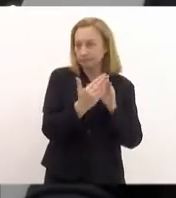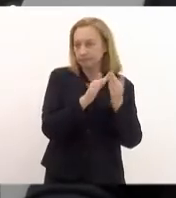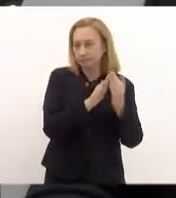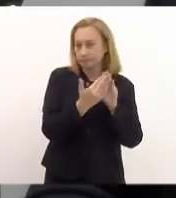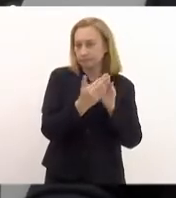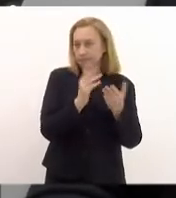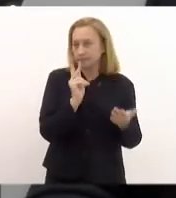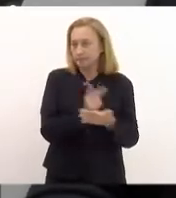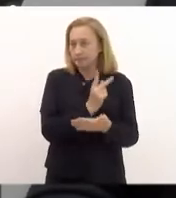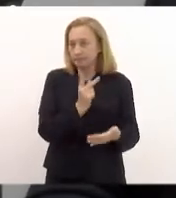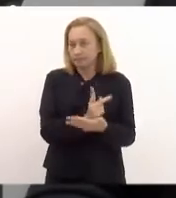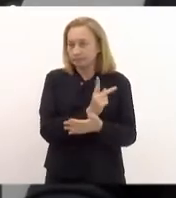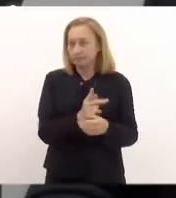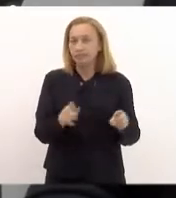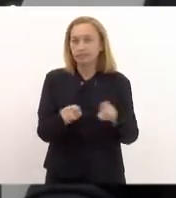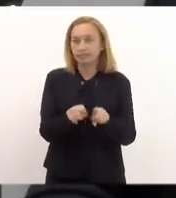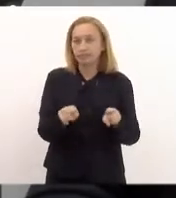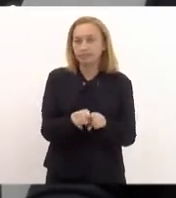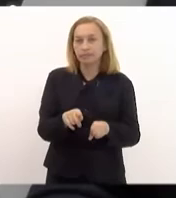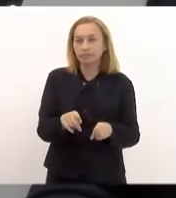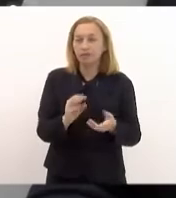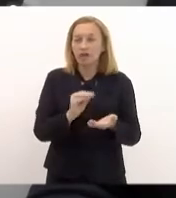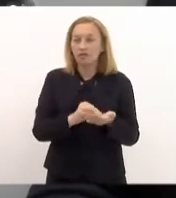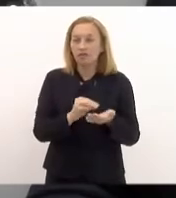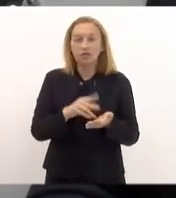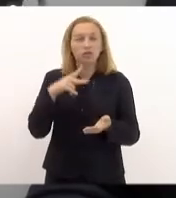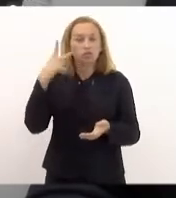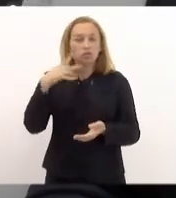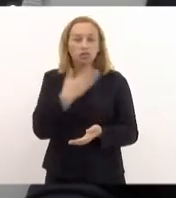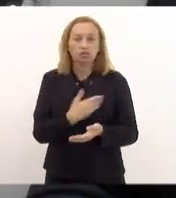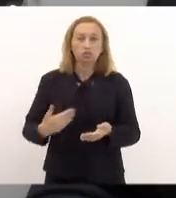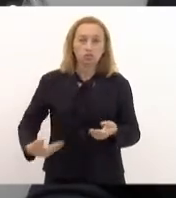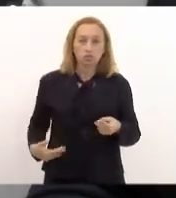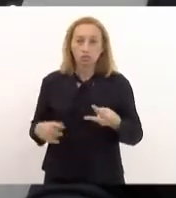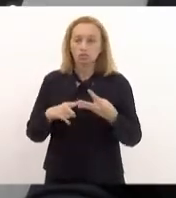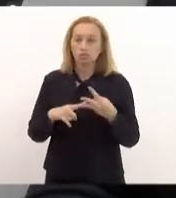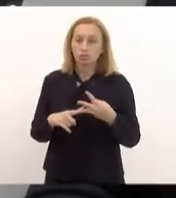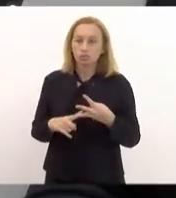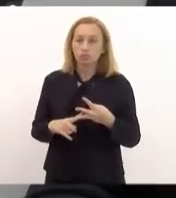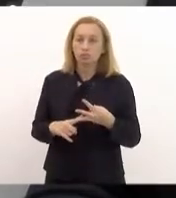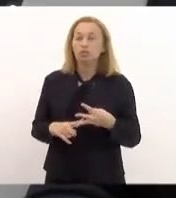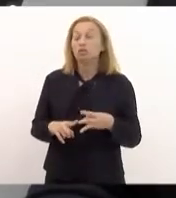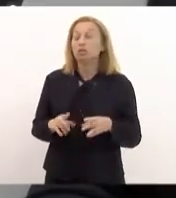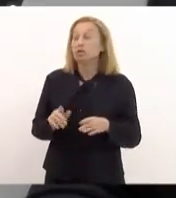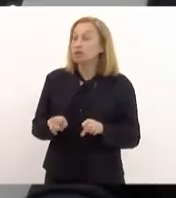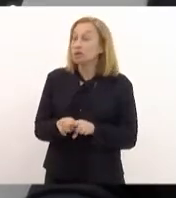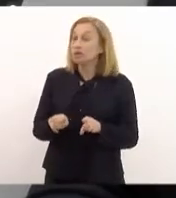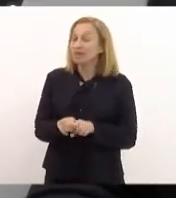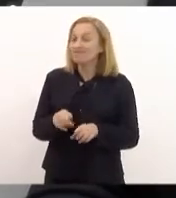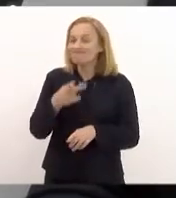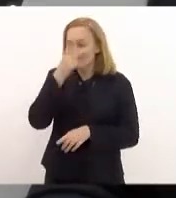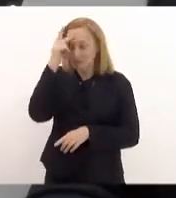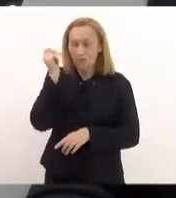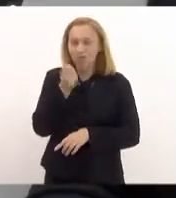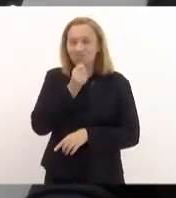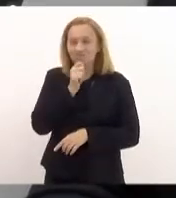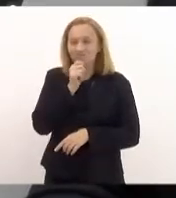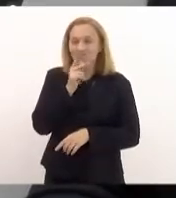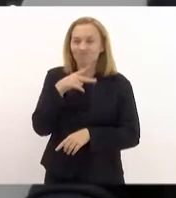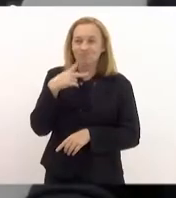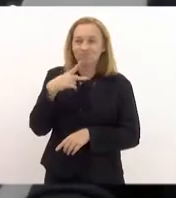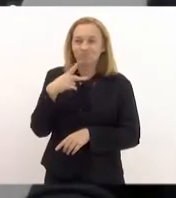ocupação da presença das políticas públicas e uma coisa que até agora ninguém colocou, que é a questão